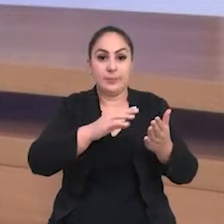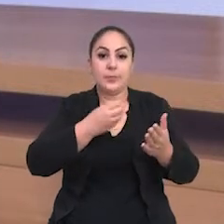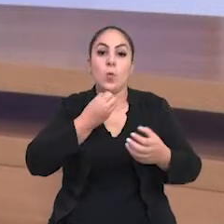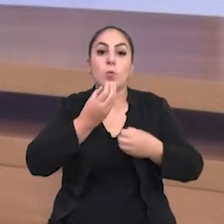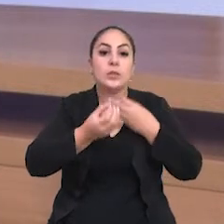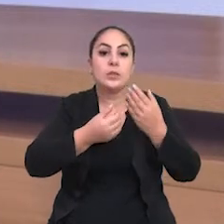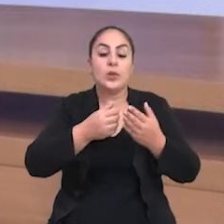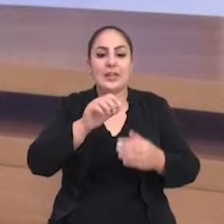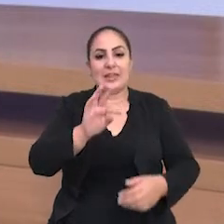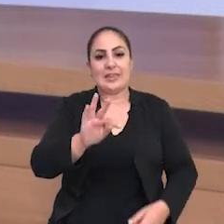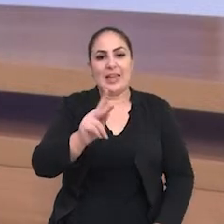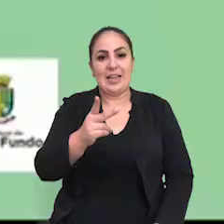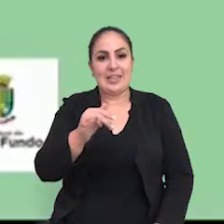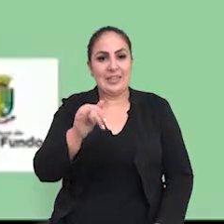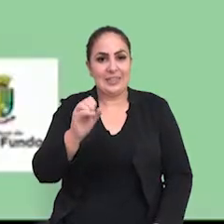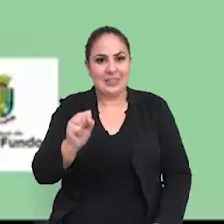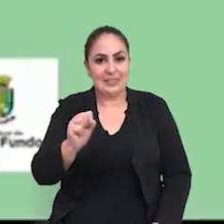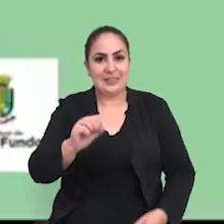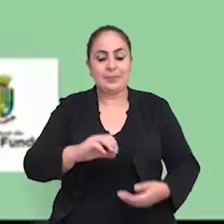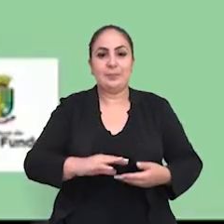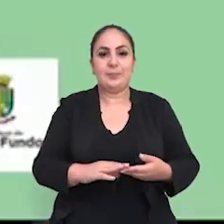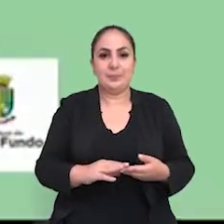interpretado por Thaís Geraldi.